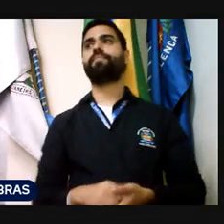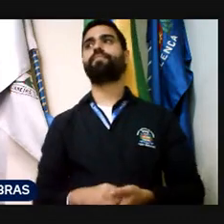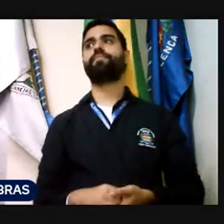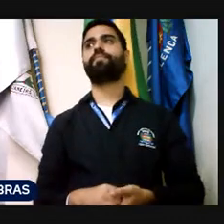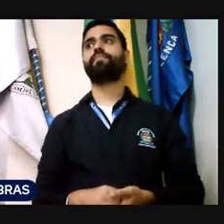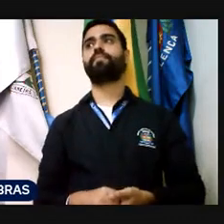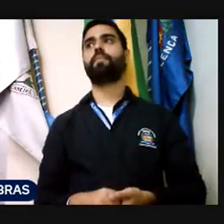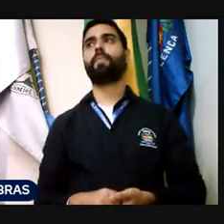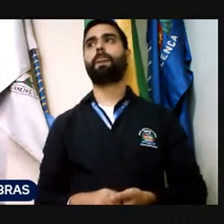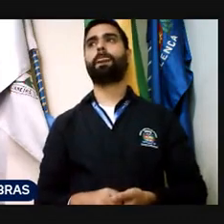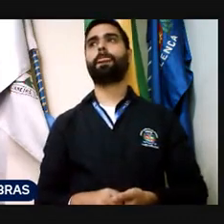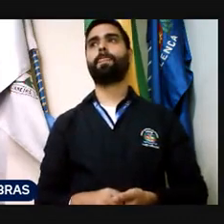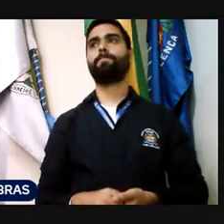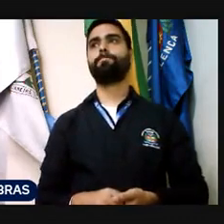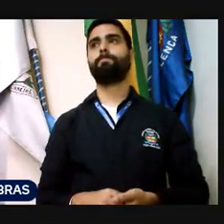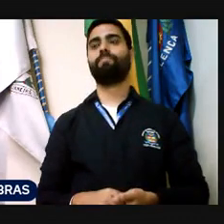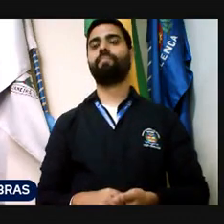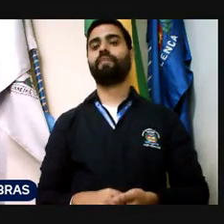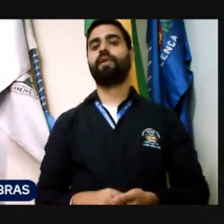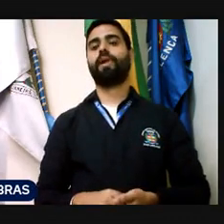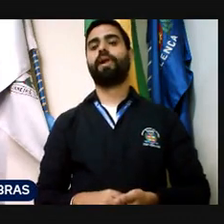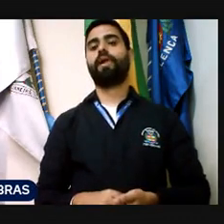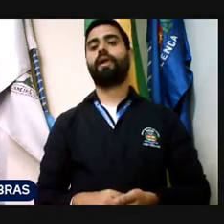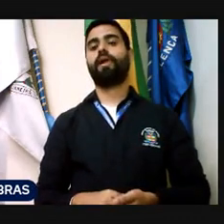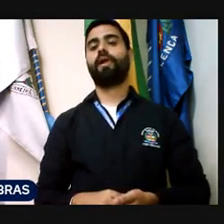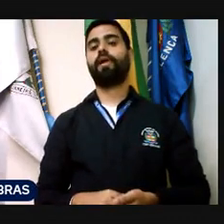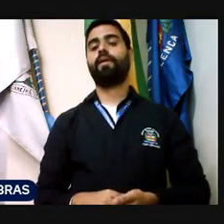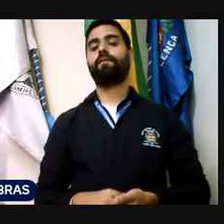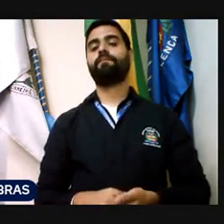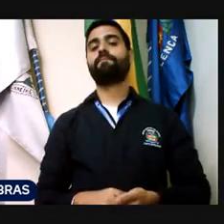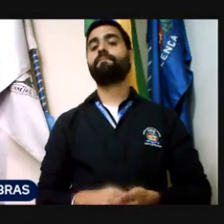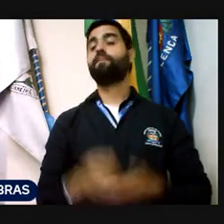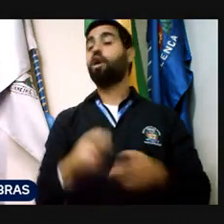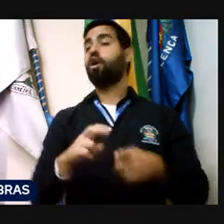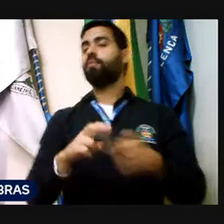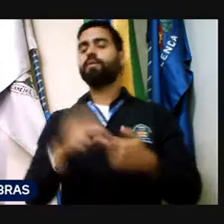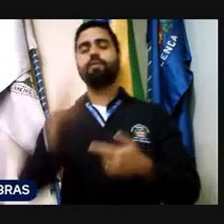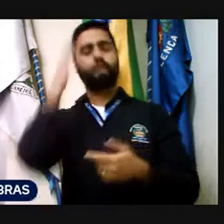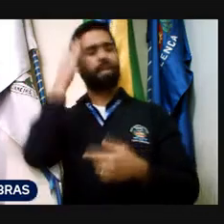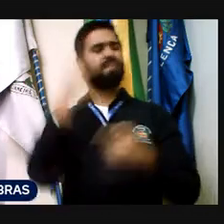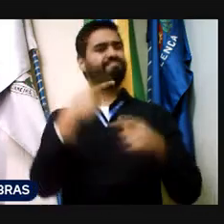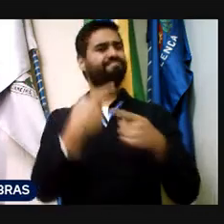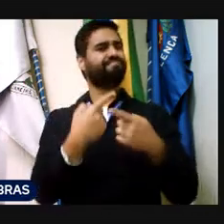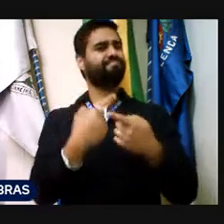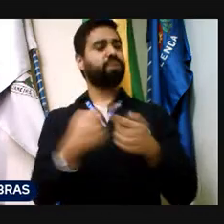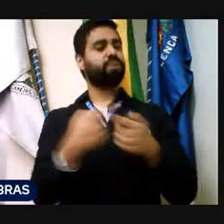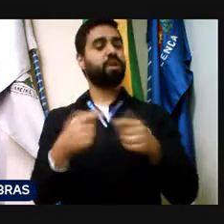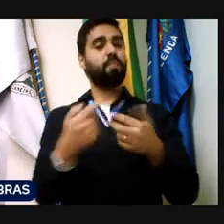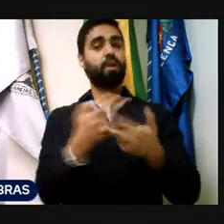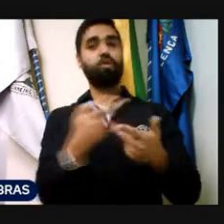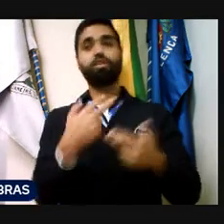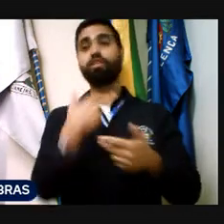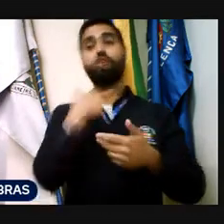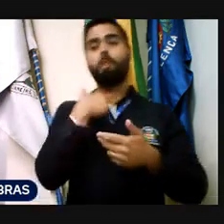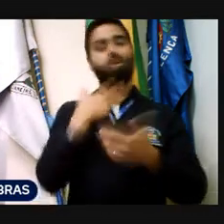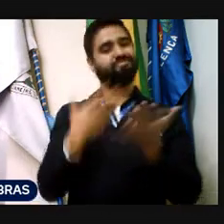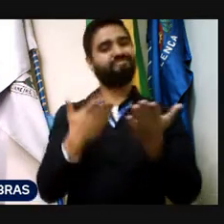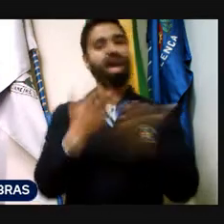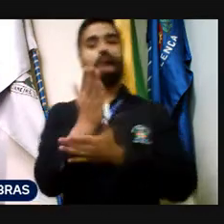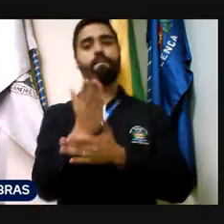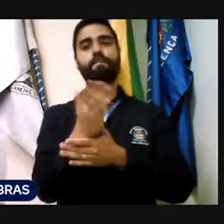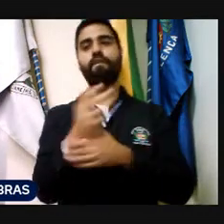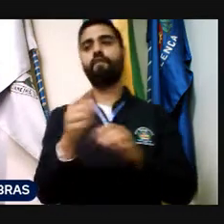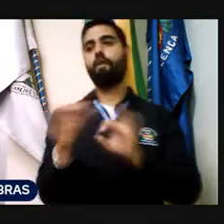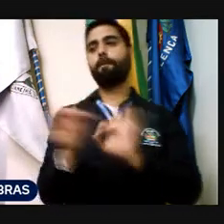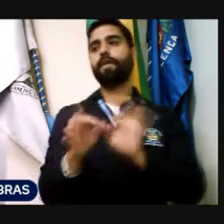Com tais razões, à vista de inconstitucionalidade formal, por vista de iniciativa demonstrada os óbitos que impedem a sanção do texto aprovado por essa